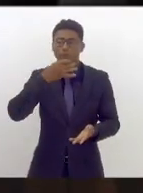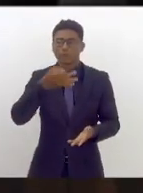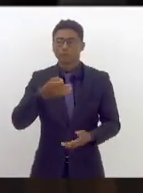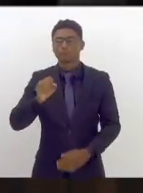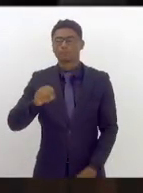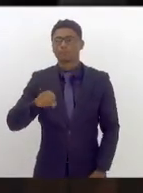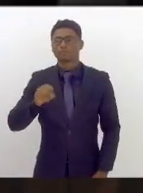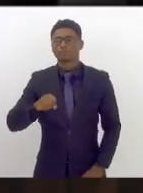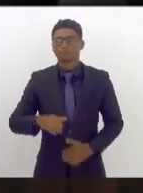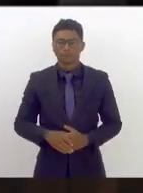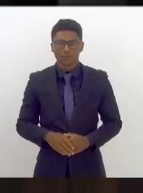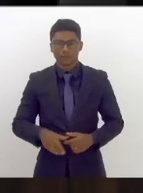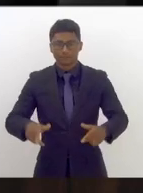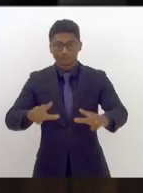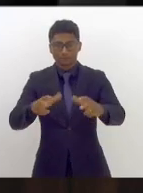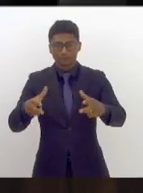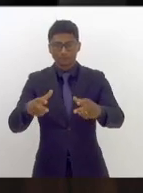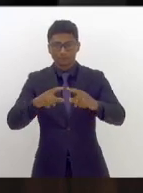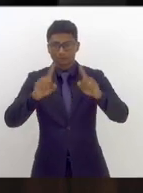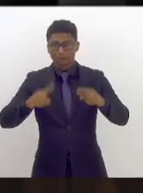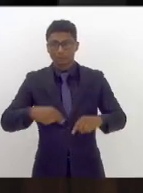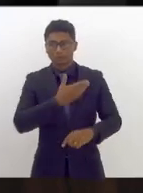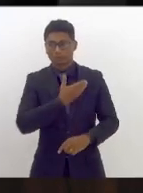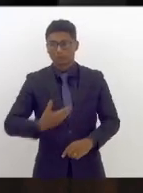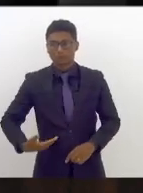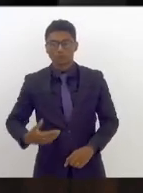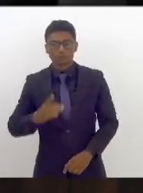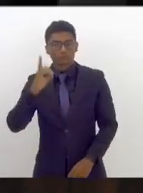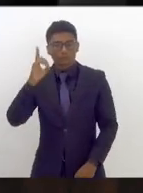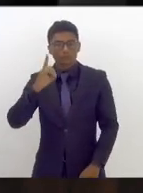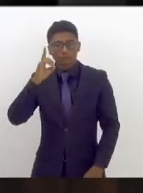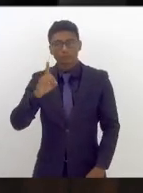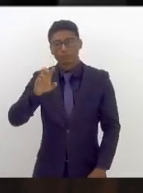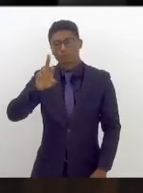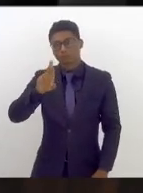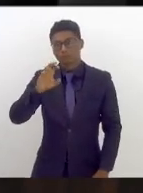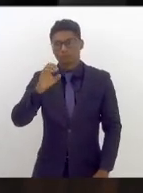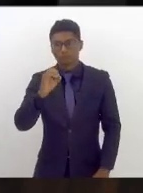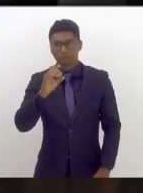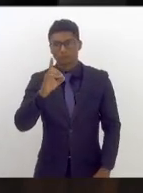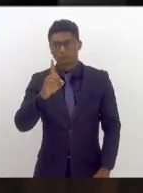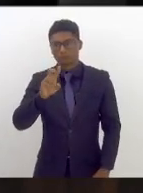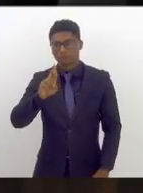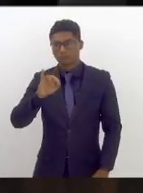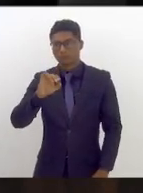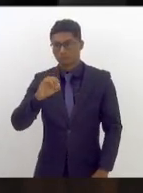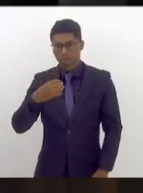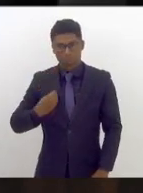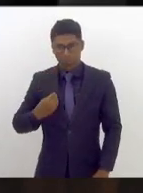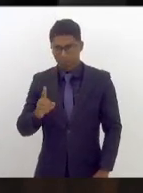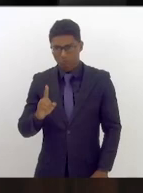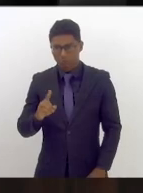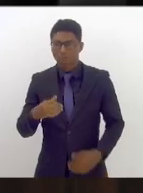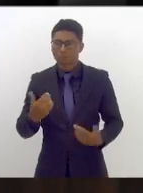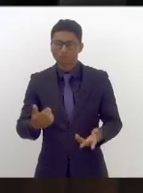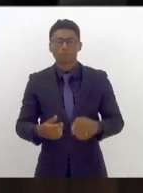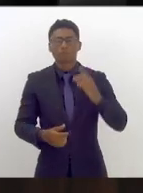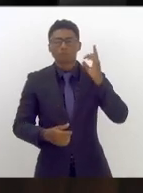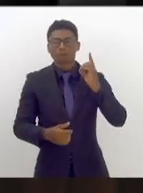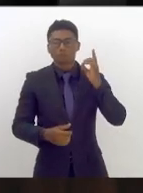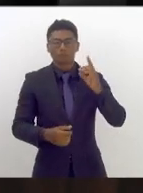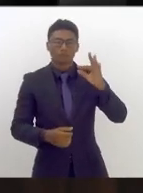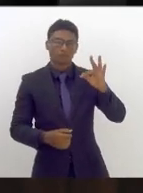Pela Comissão de Servidores Públicos, deputado Rodrigo Amorim. Deputado Rodrigo Amorim. Deputado Flávio Serafim.